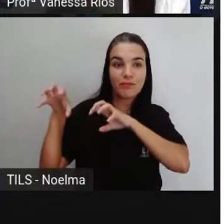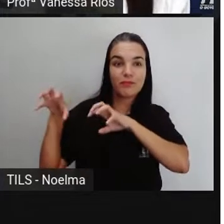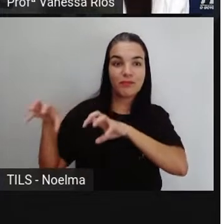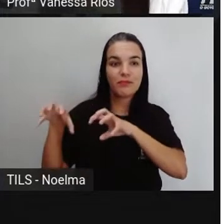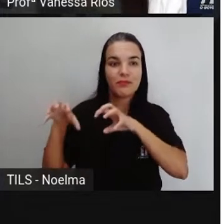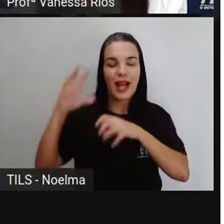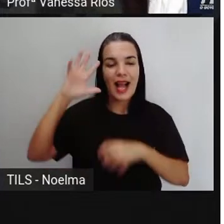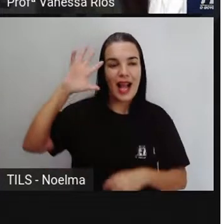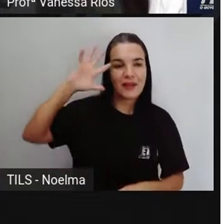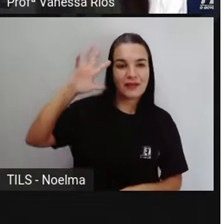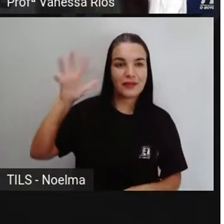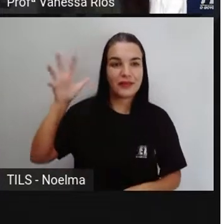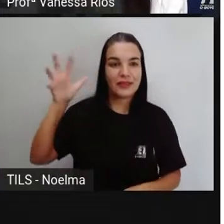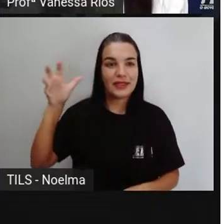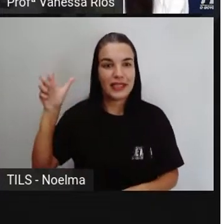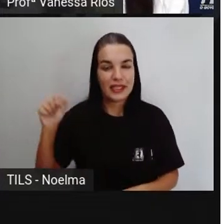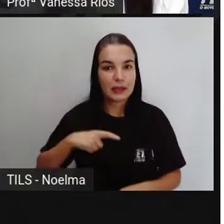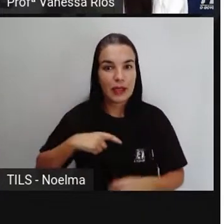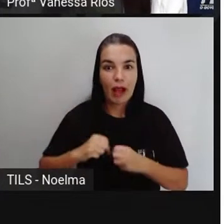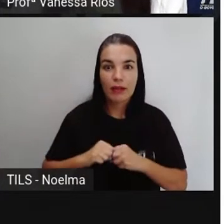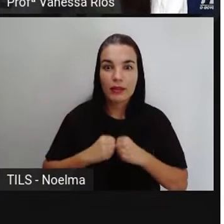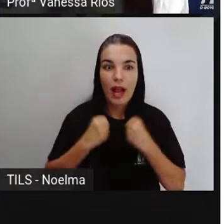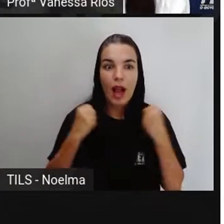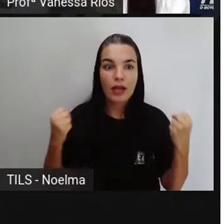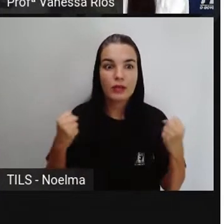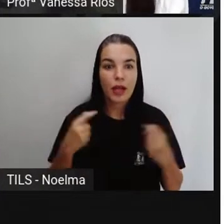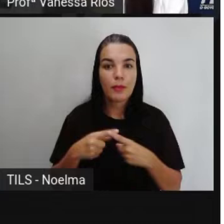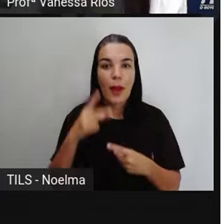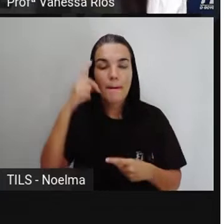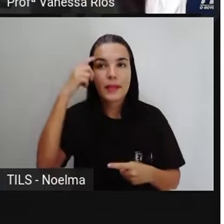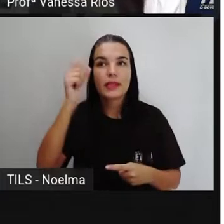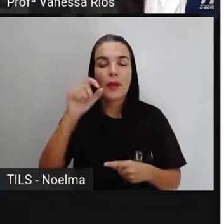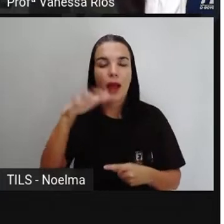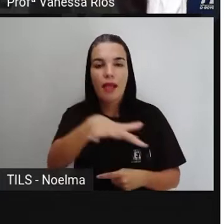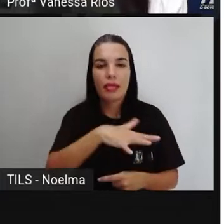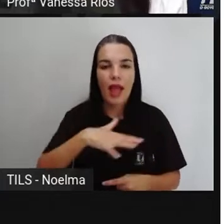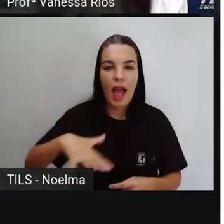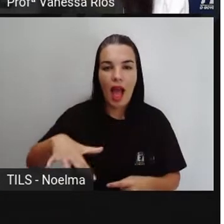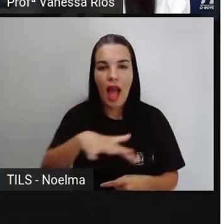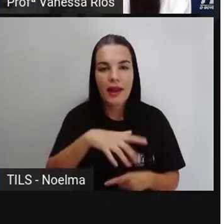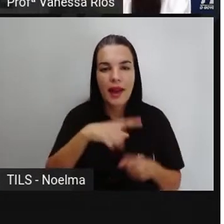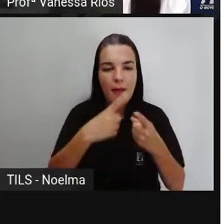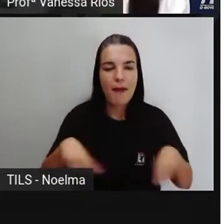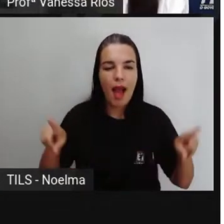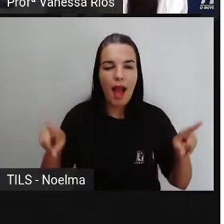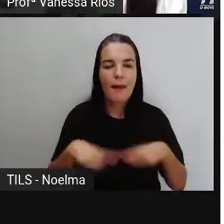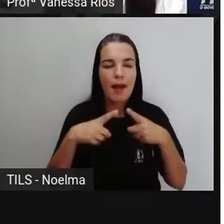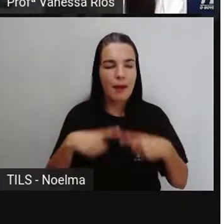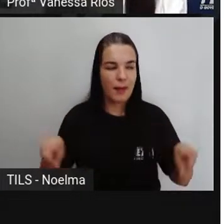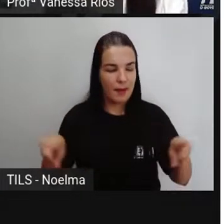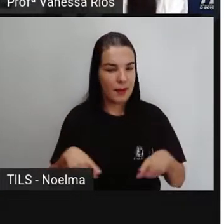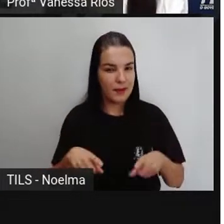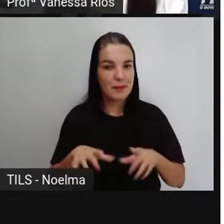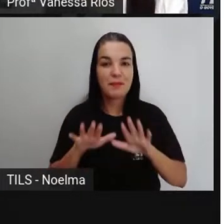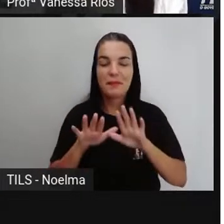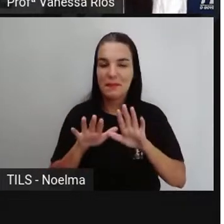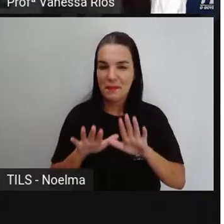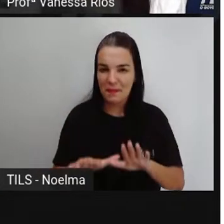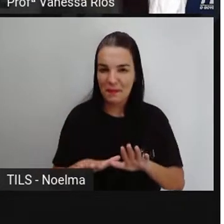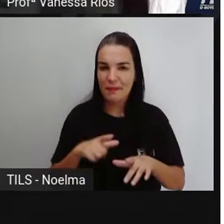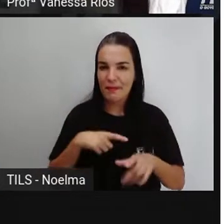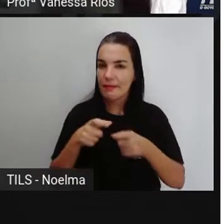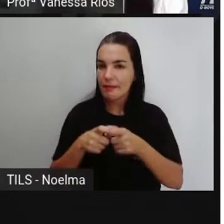muito grande quando a gente pensa na área da música, não só na produção dos instrumentos musicais, em sua